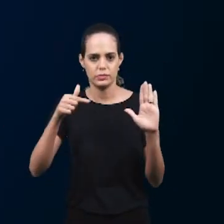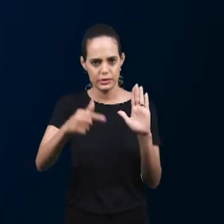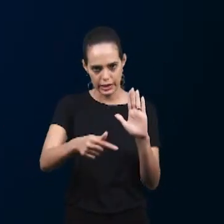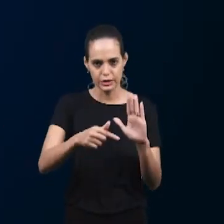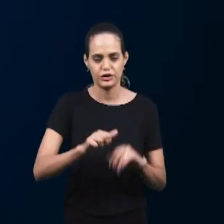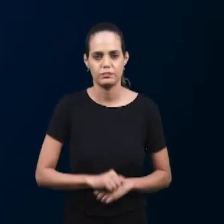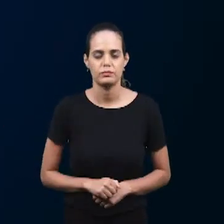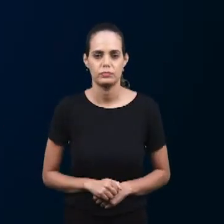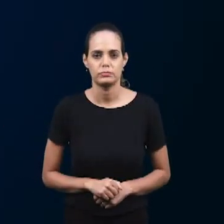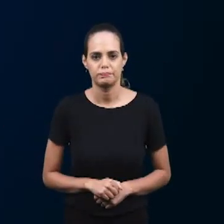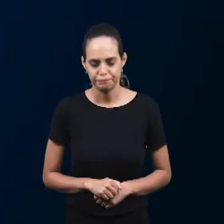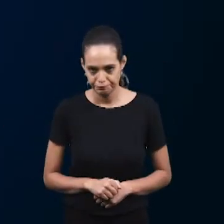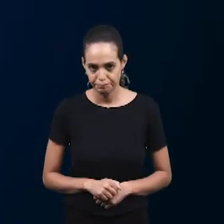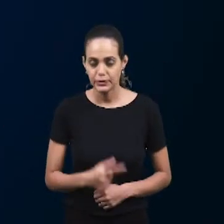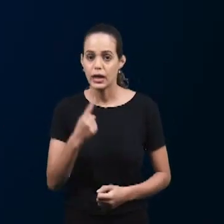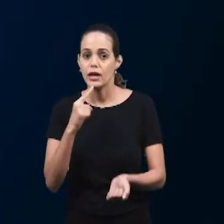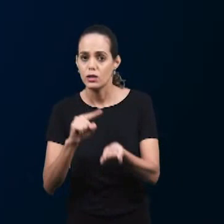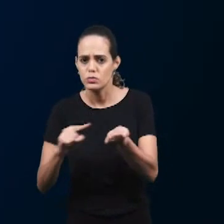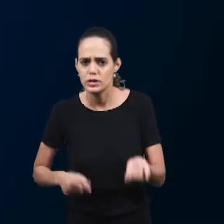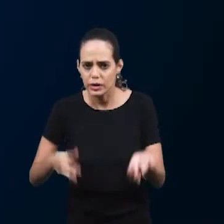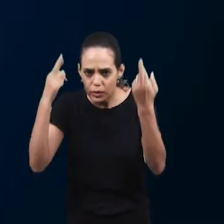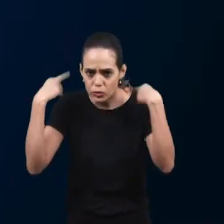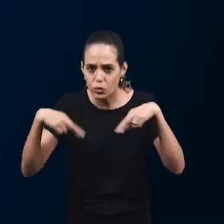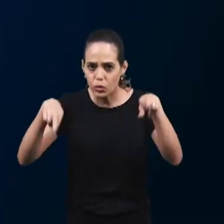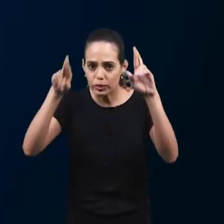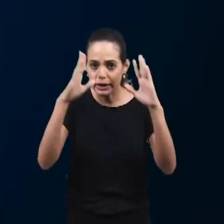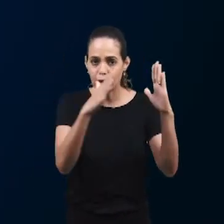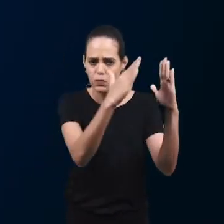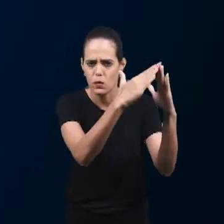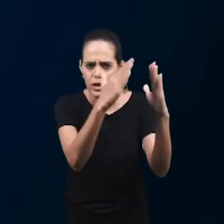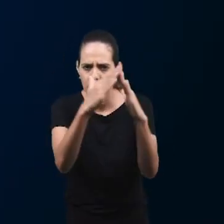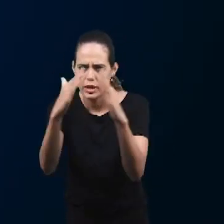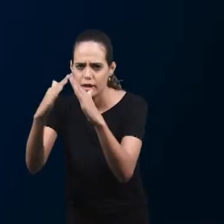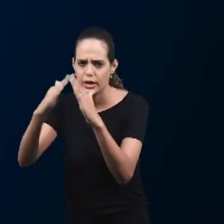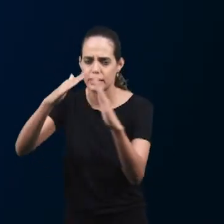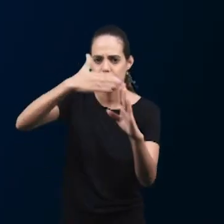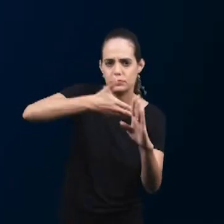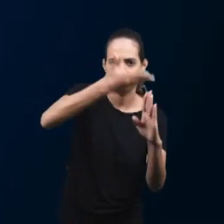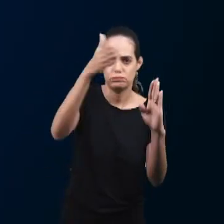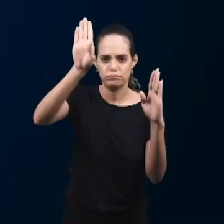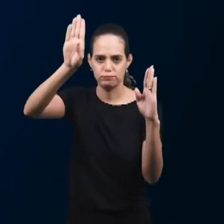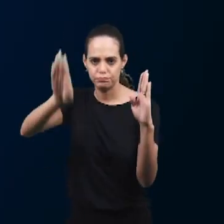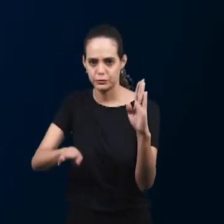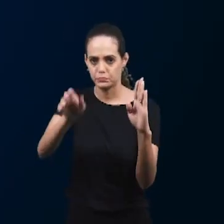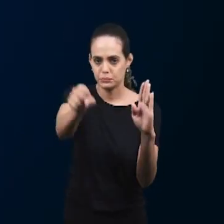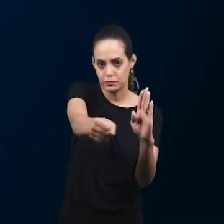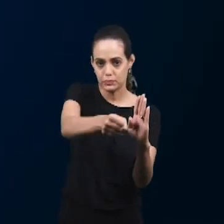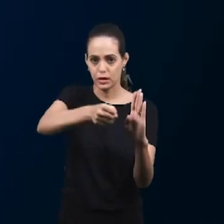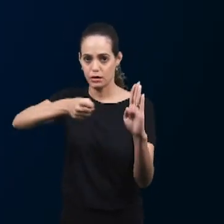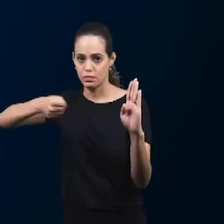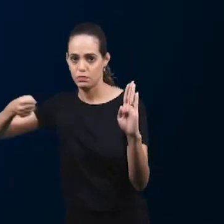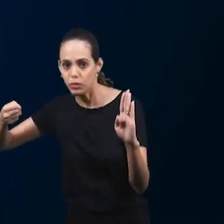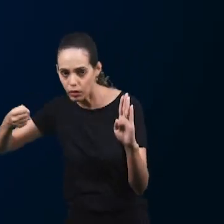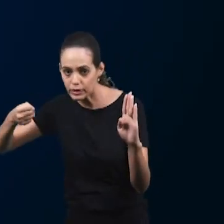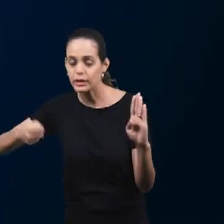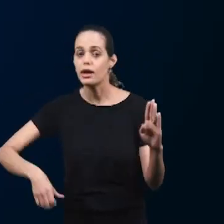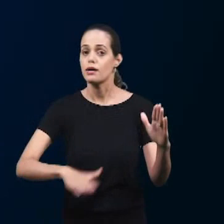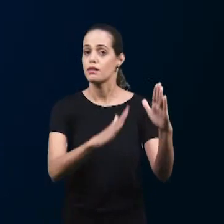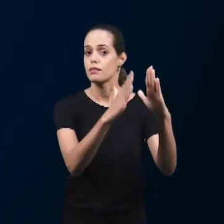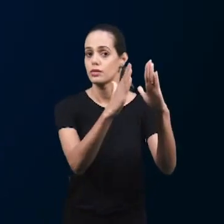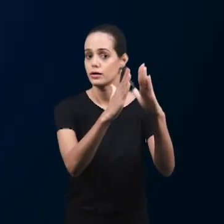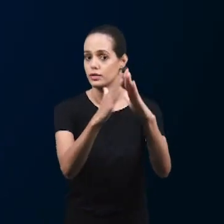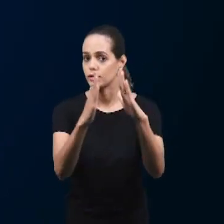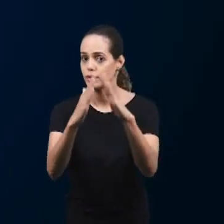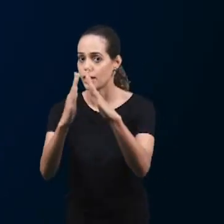7. E tomarão do sangue e poluão em ambas as ombreiras e na verga da